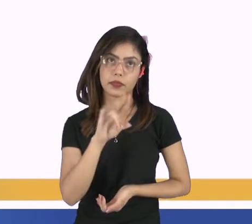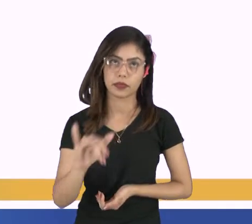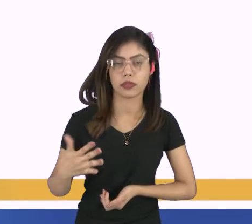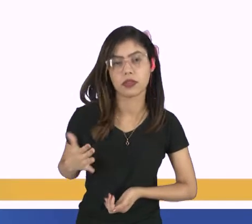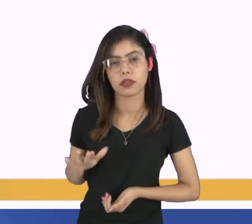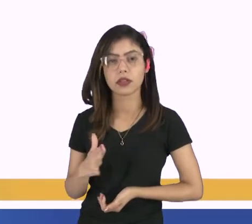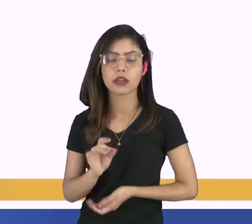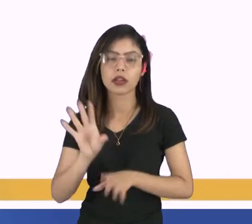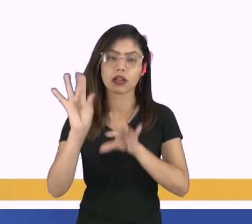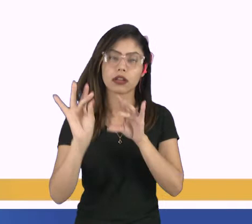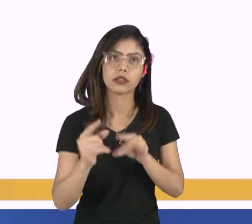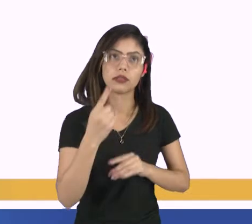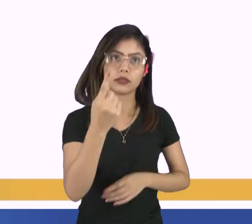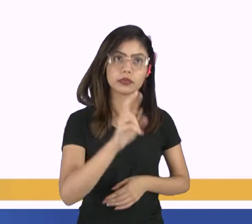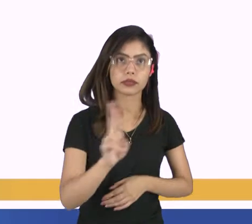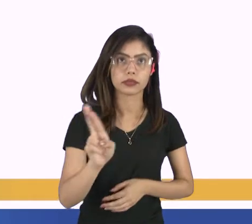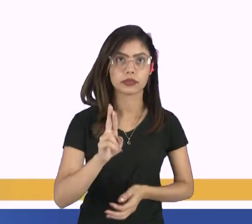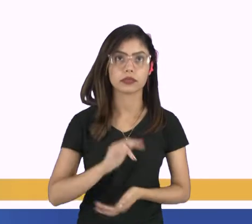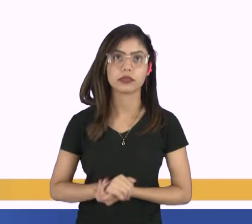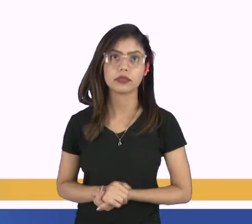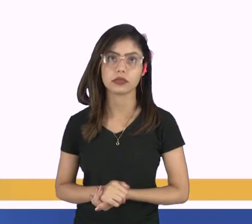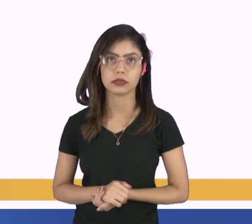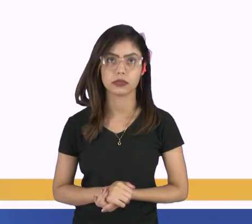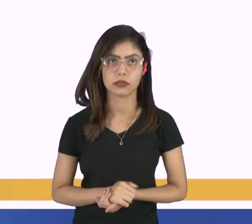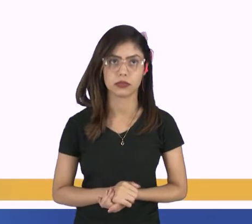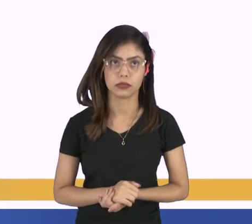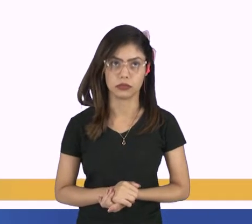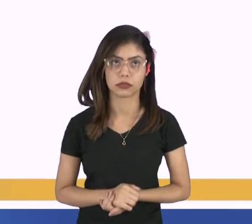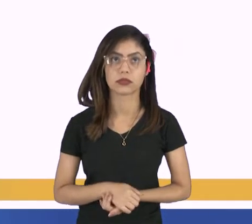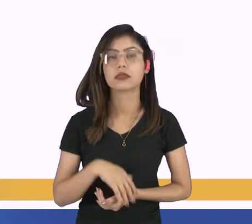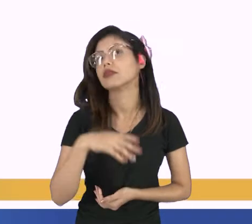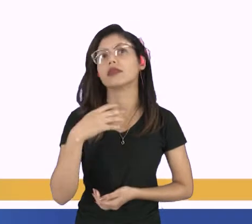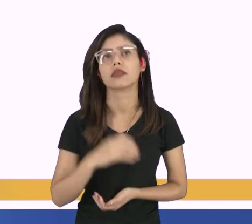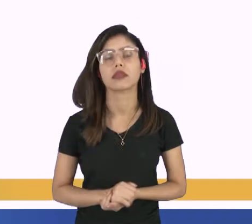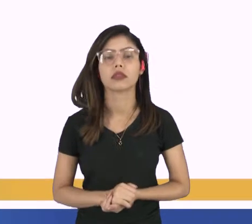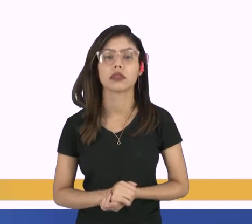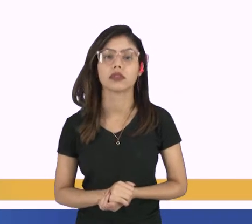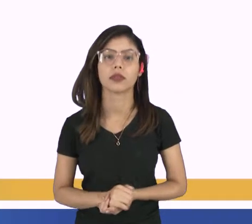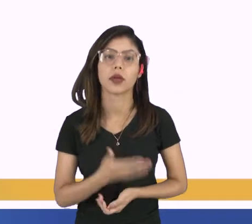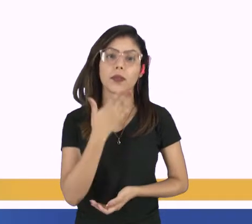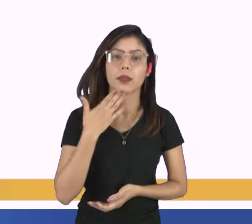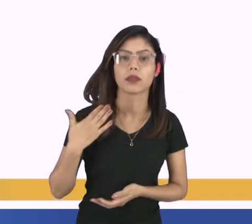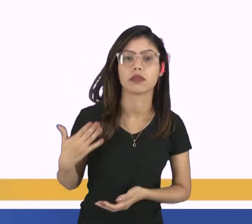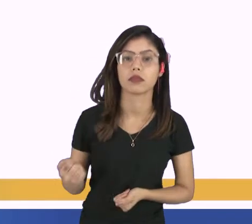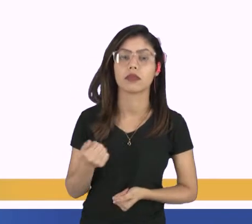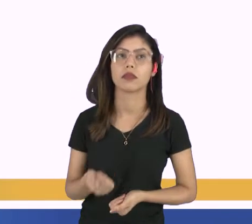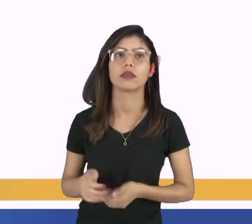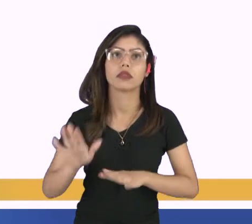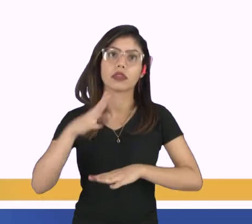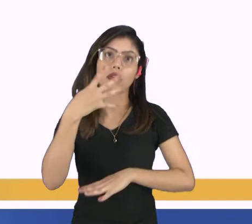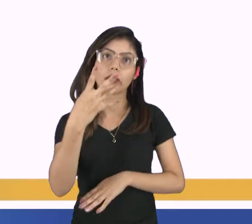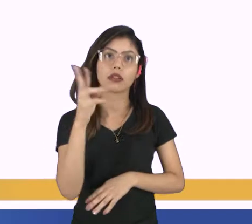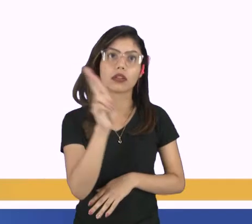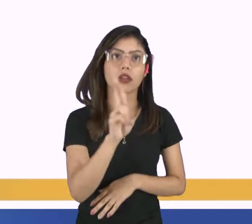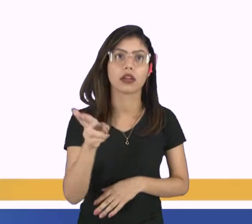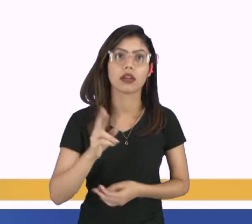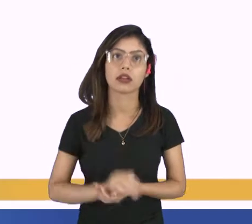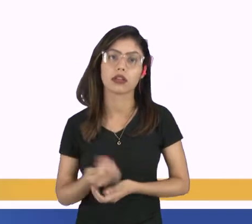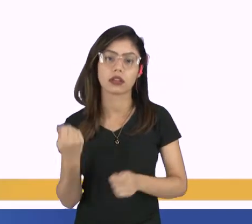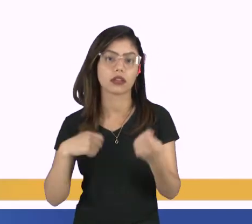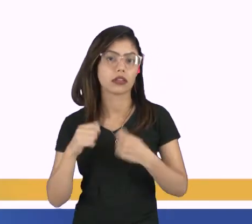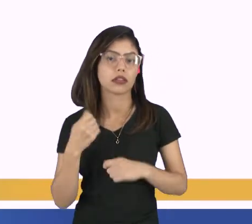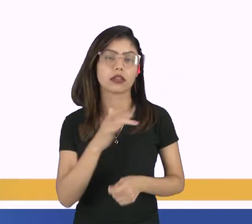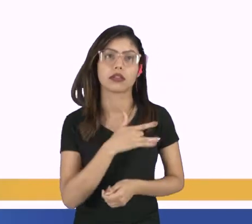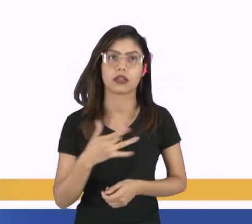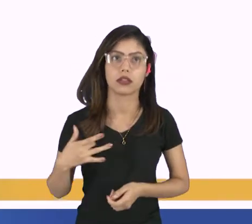aqui. A cada R$1 aplicado para o saneamento básico, eu vou economizar R$4 na área da